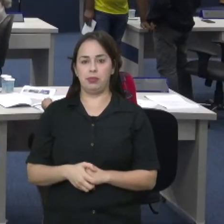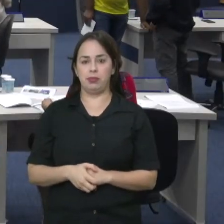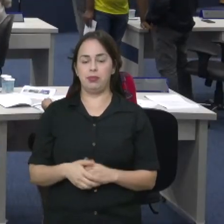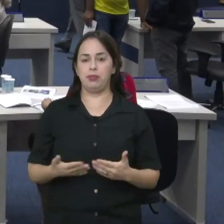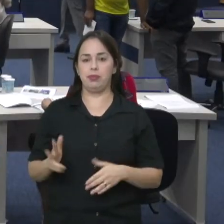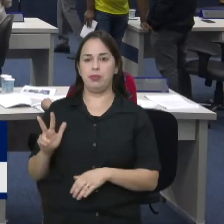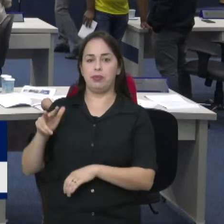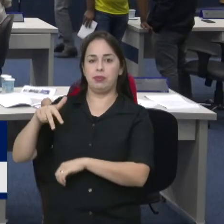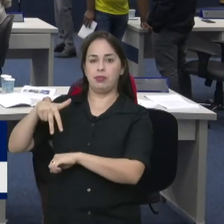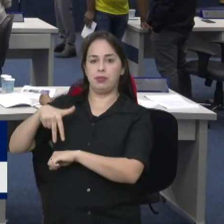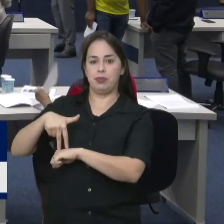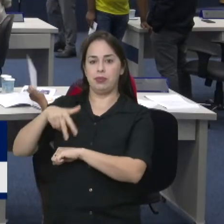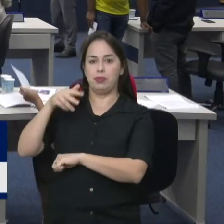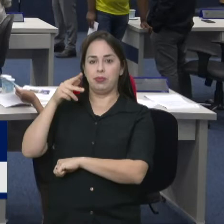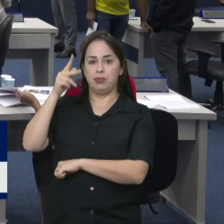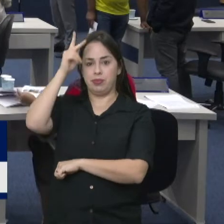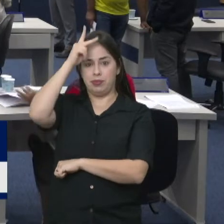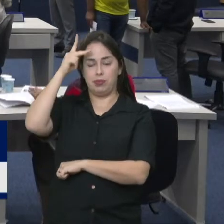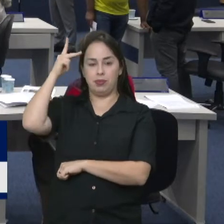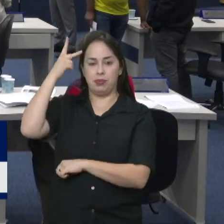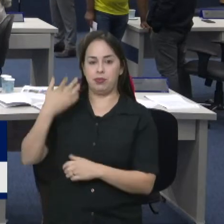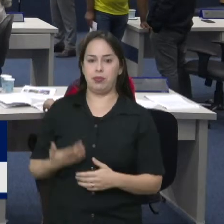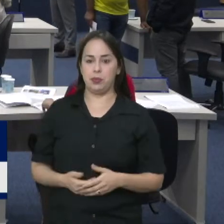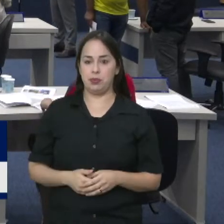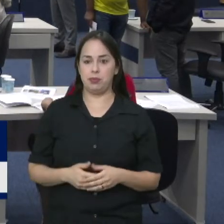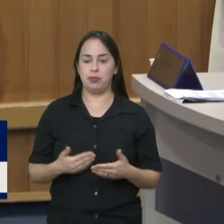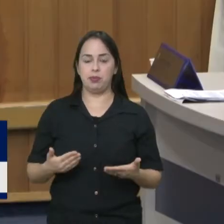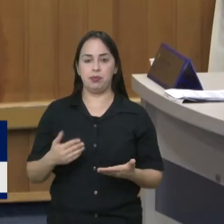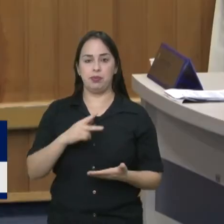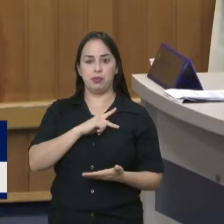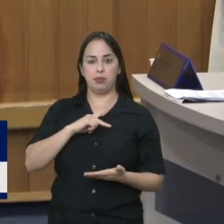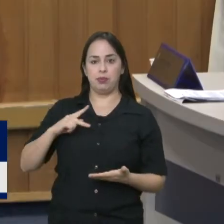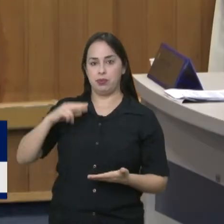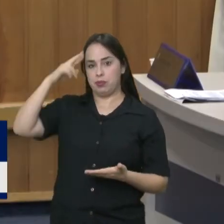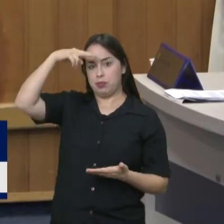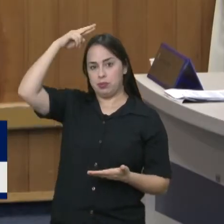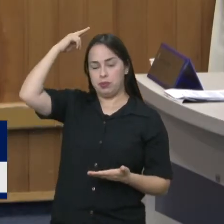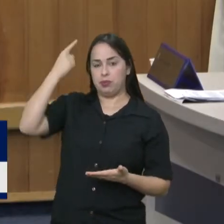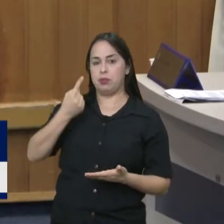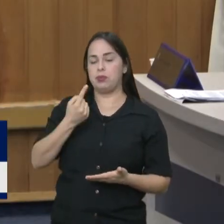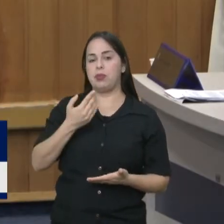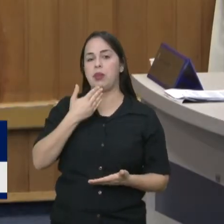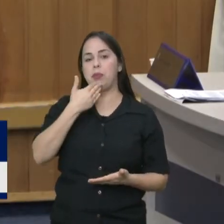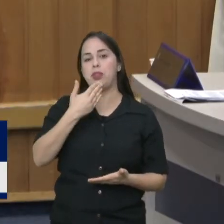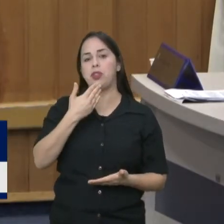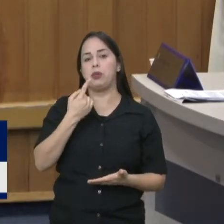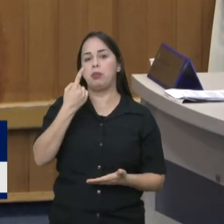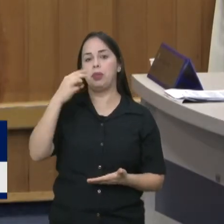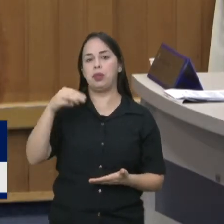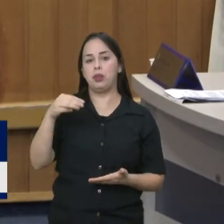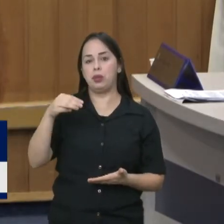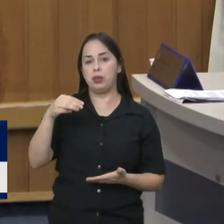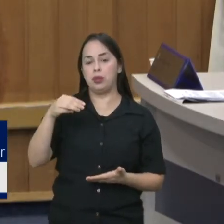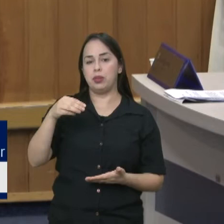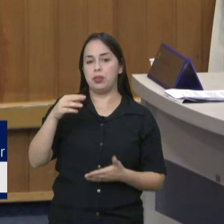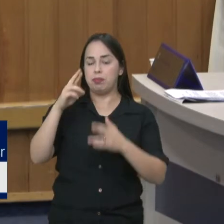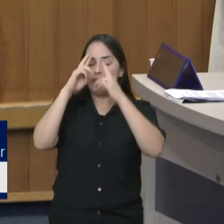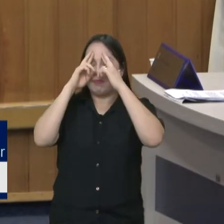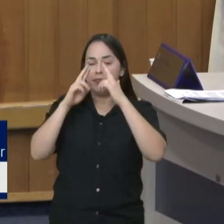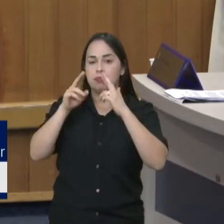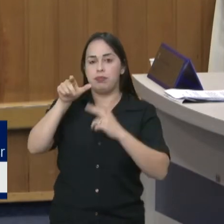Com a palavra, vereador Fernando Petit. Presidente Robertinho, venho pedir um minuto de silêncio para Caroline Almeida